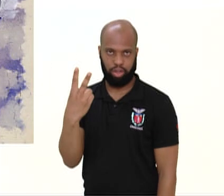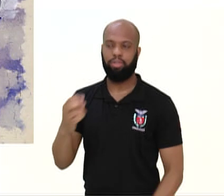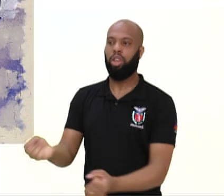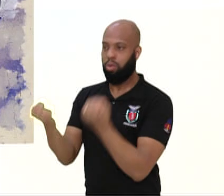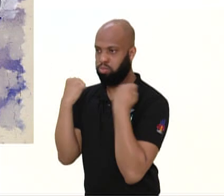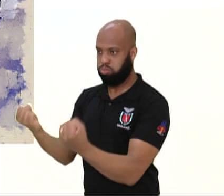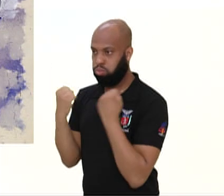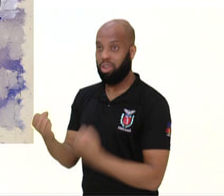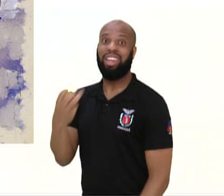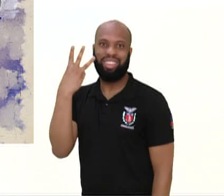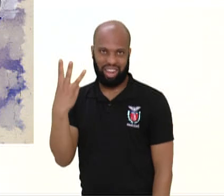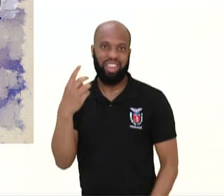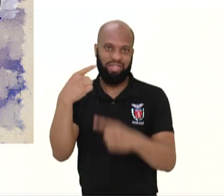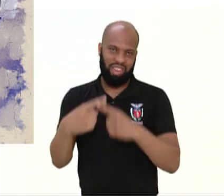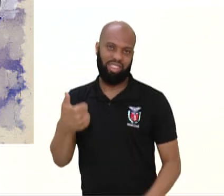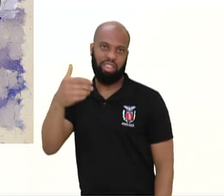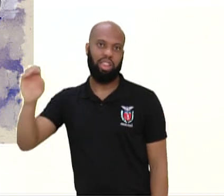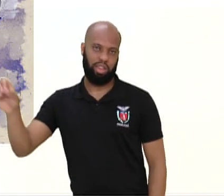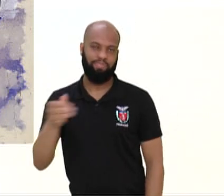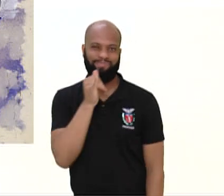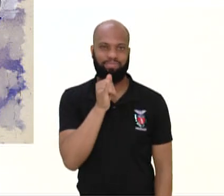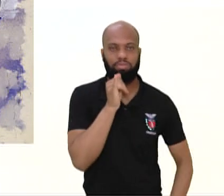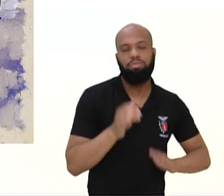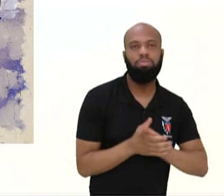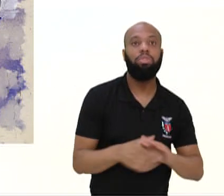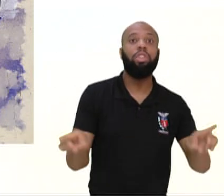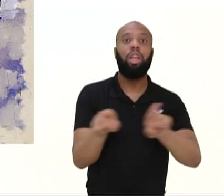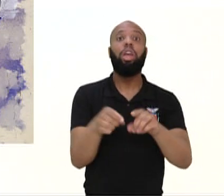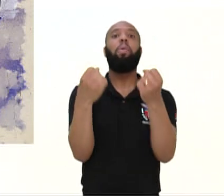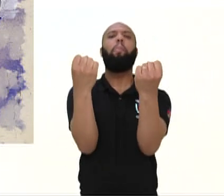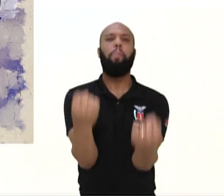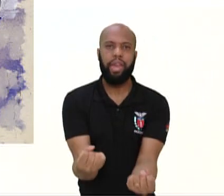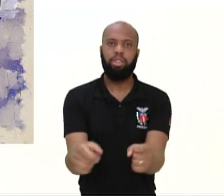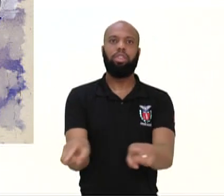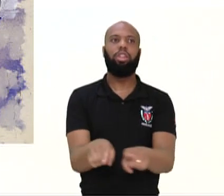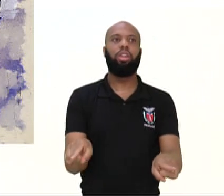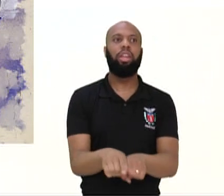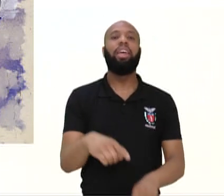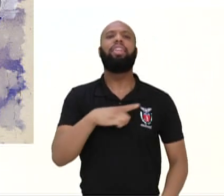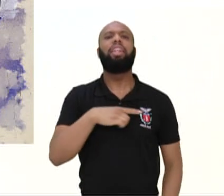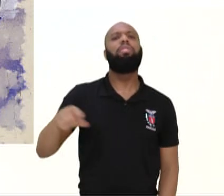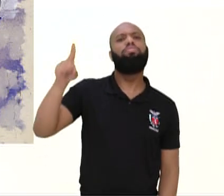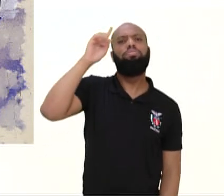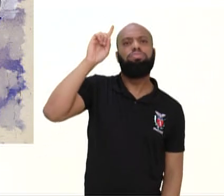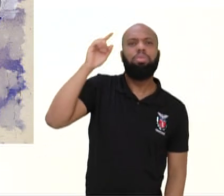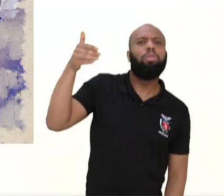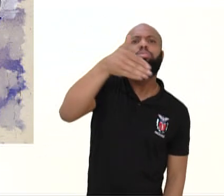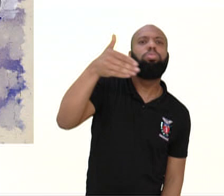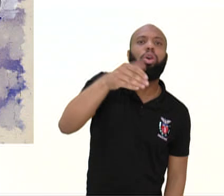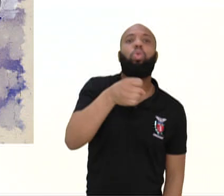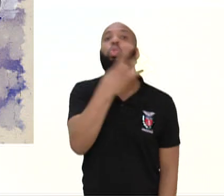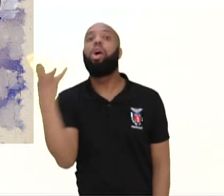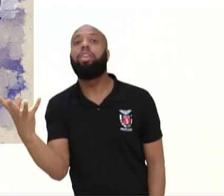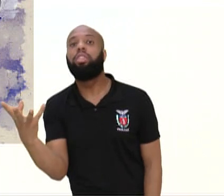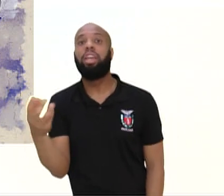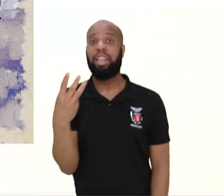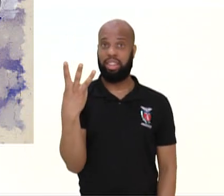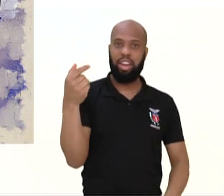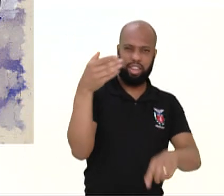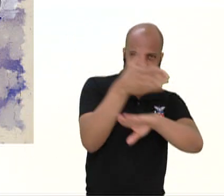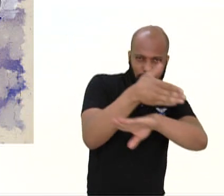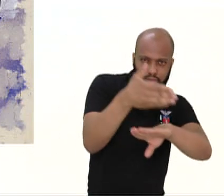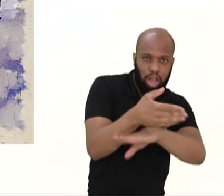série. A carga, frequência semanal, então 3 vezes por semana, 2 vezes por